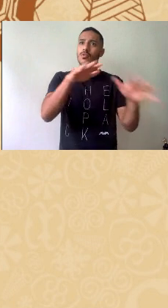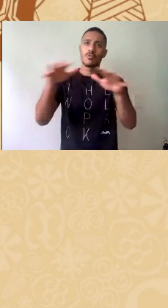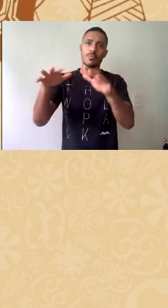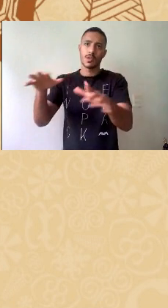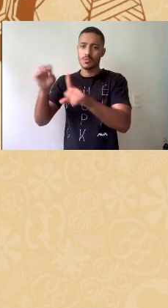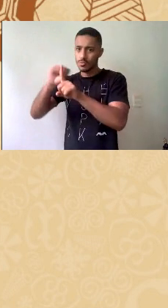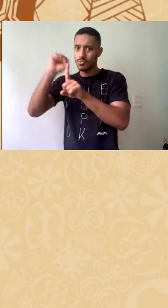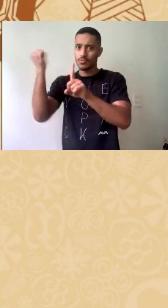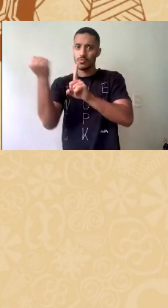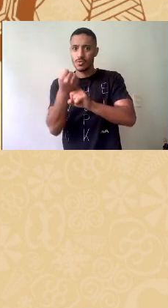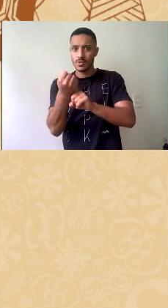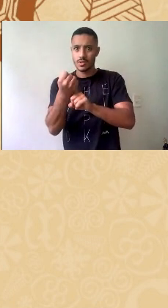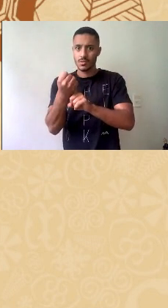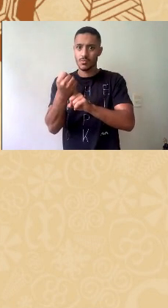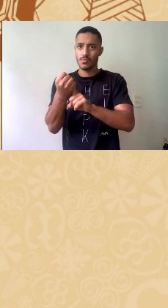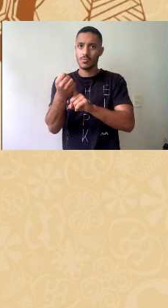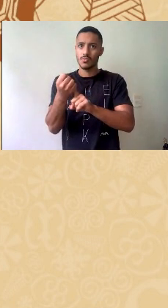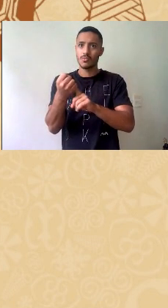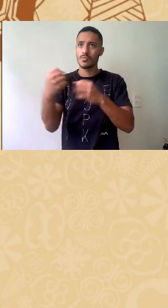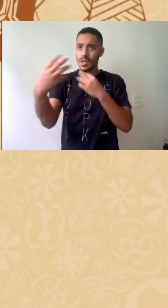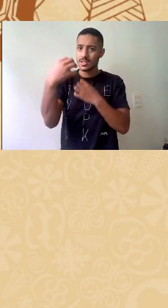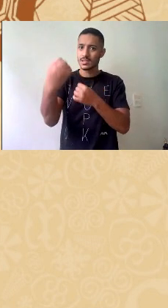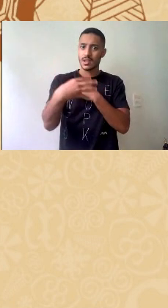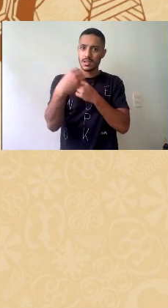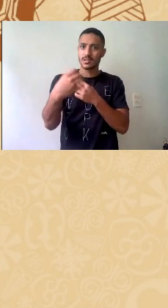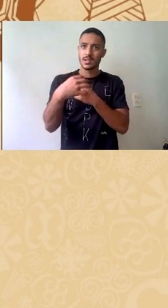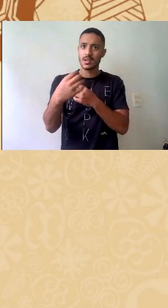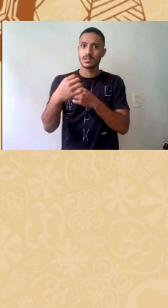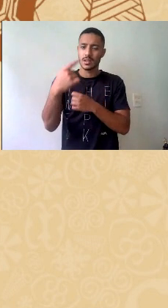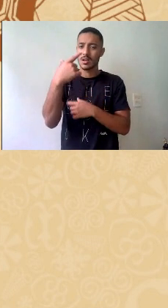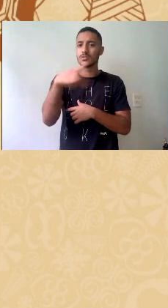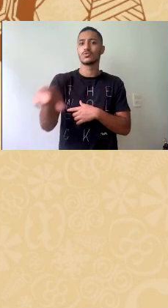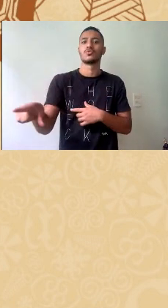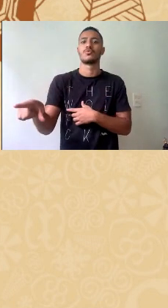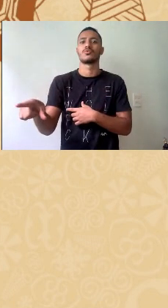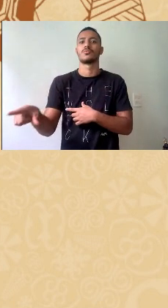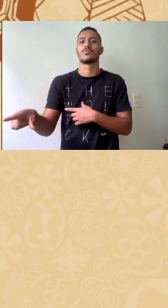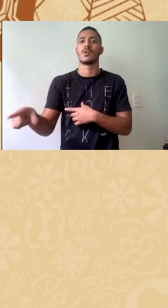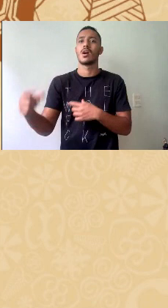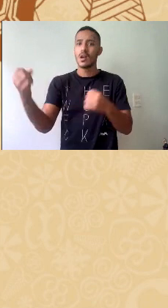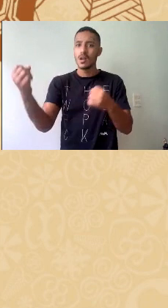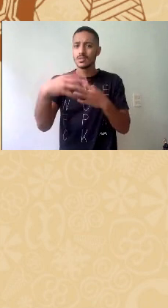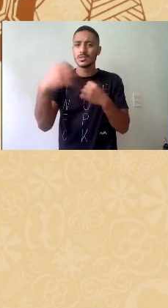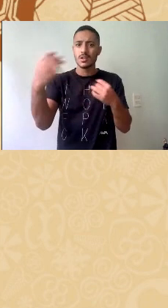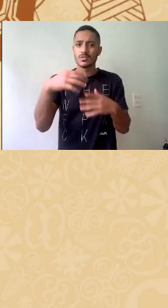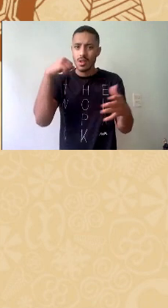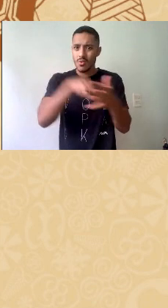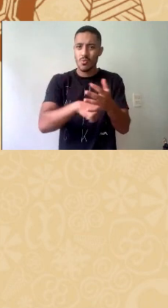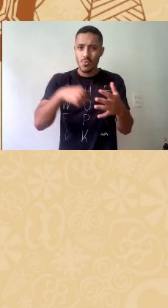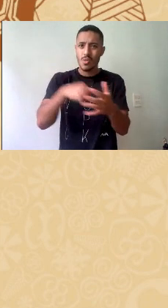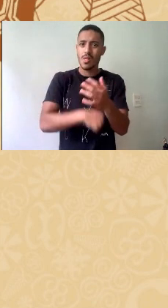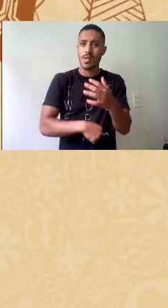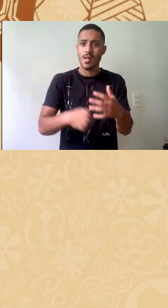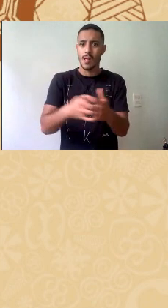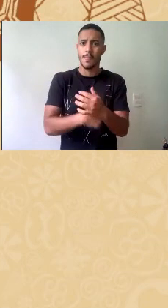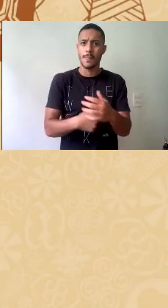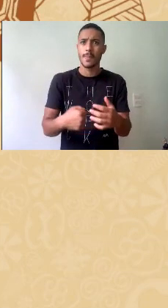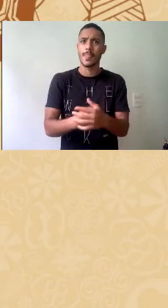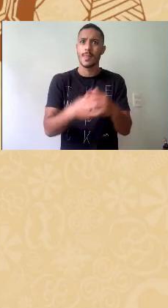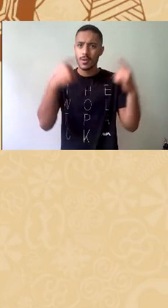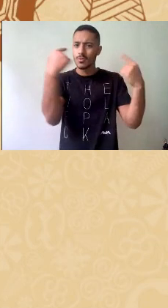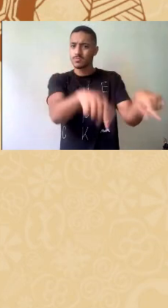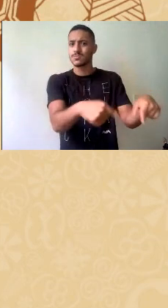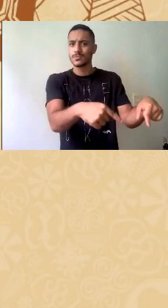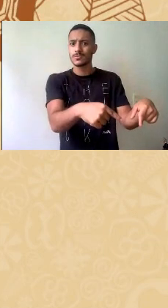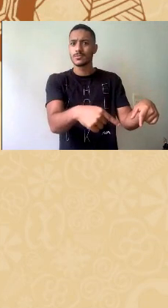E foram eles que nos ensinaram, né, a lutar, a combater e, de fato, construímos práticas antirracistas. Porque a gente não vai